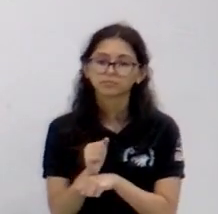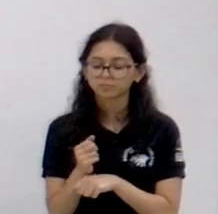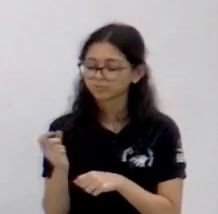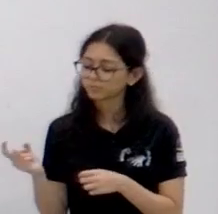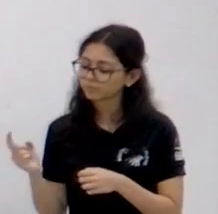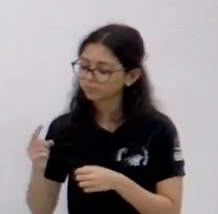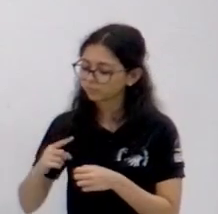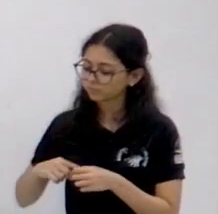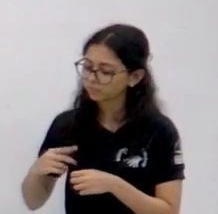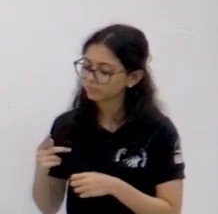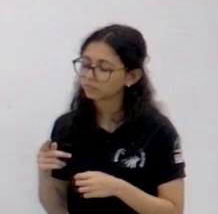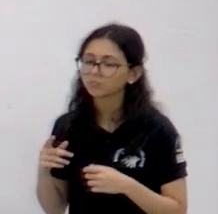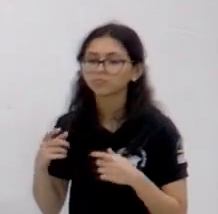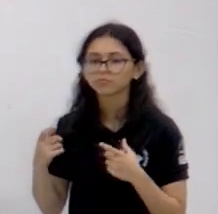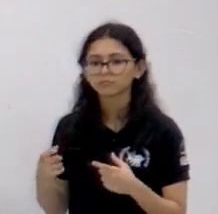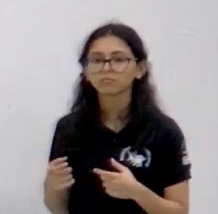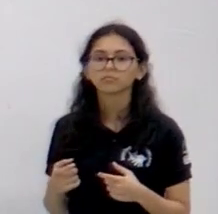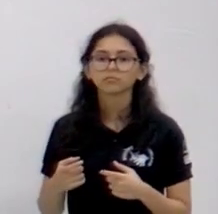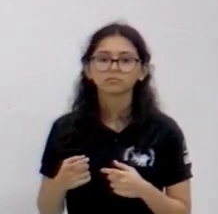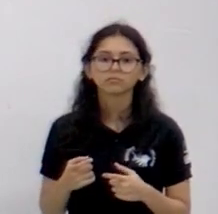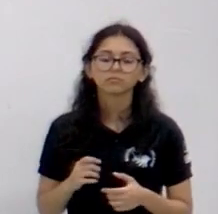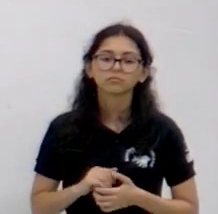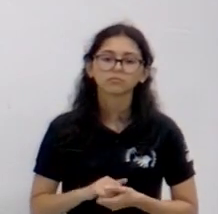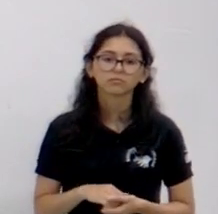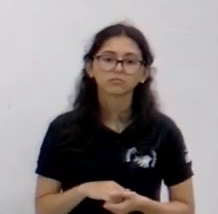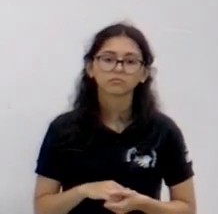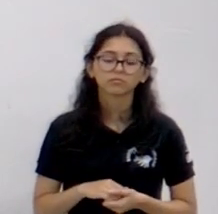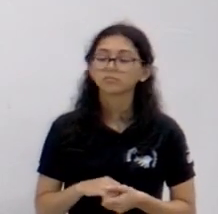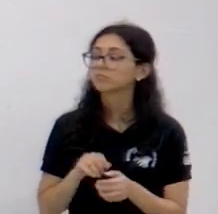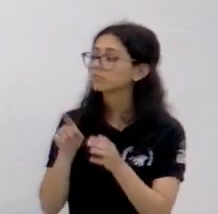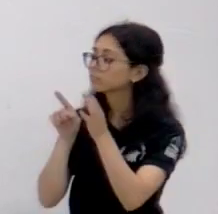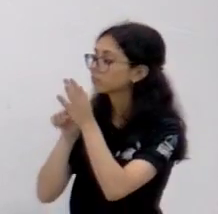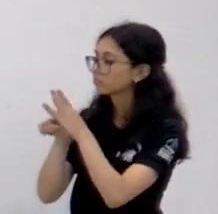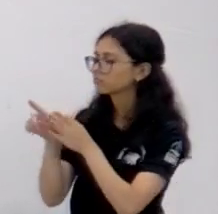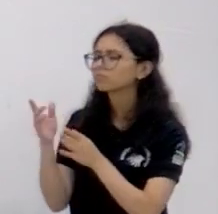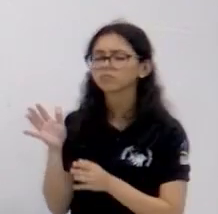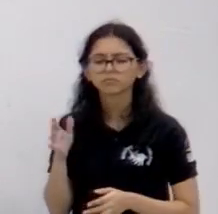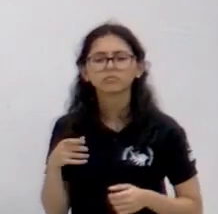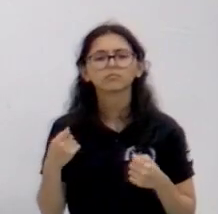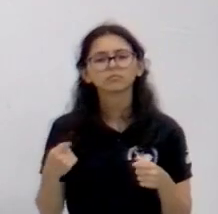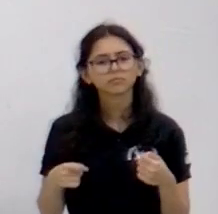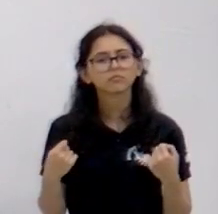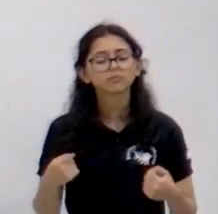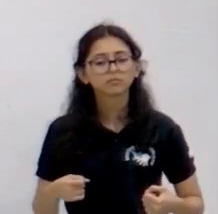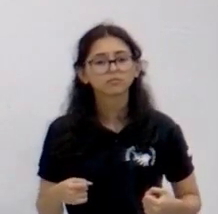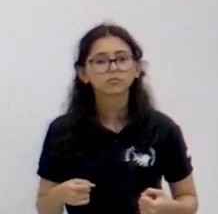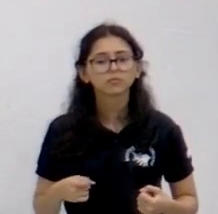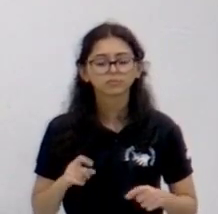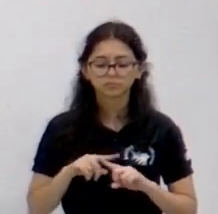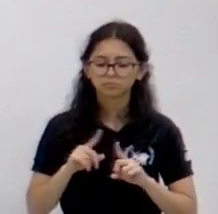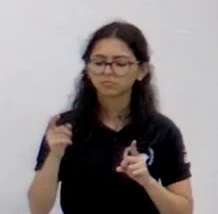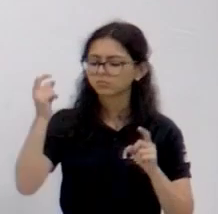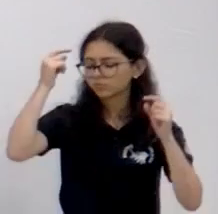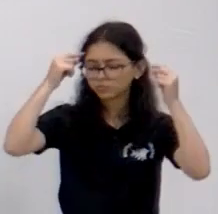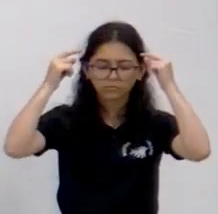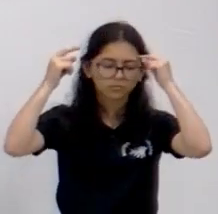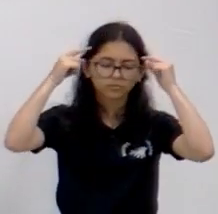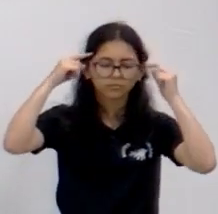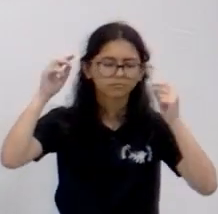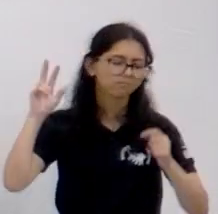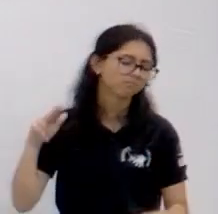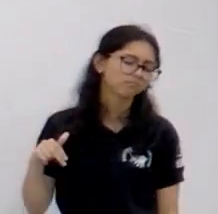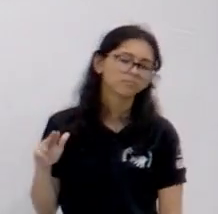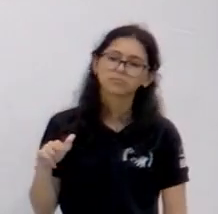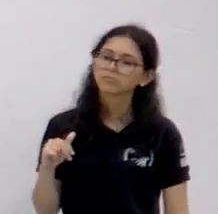lugar. Questionar muitas vezes se faz necessário, mas jamais duvidar daquilo que Deus